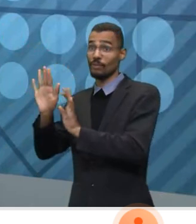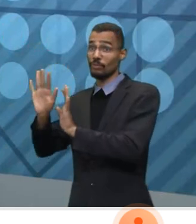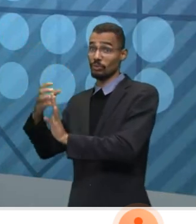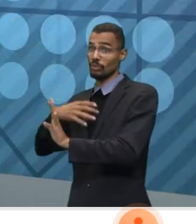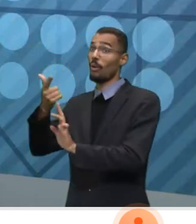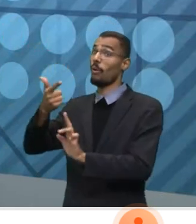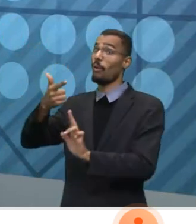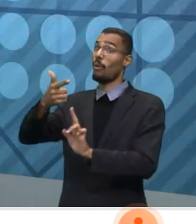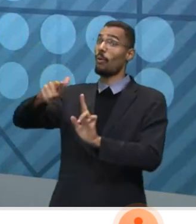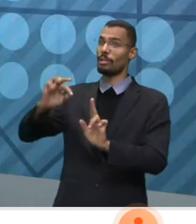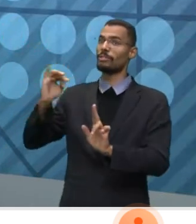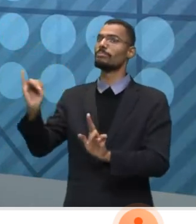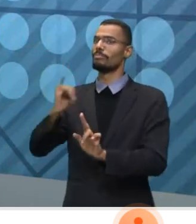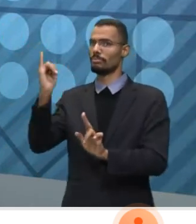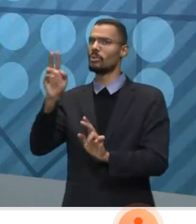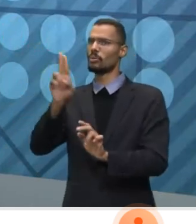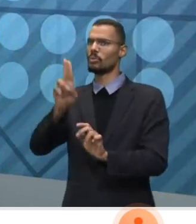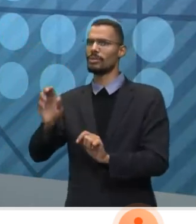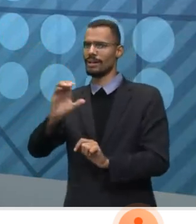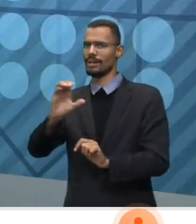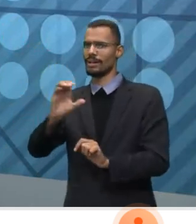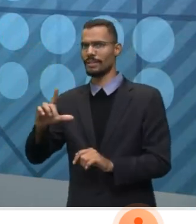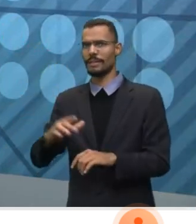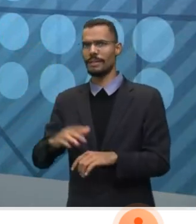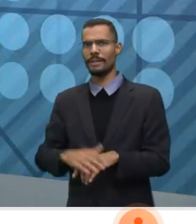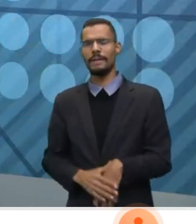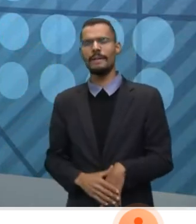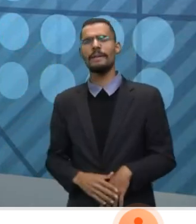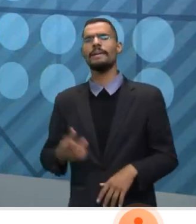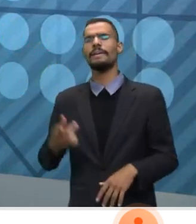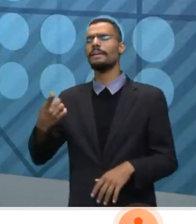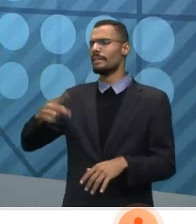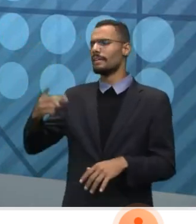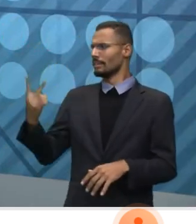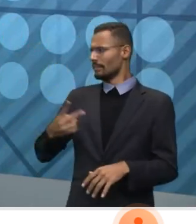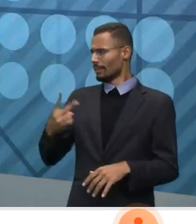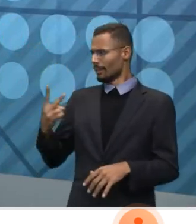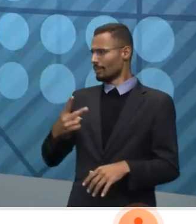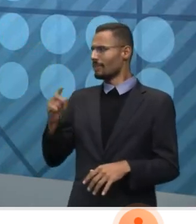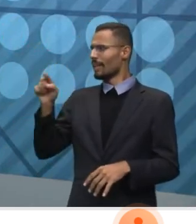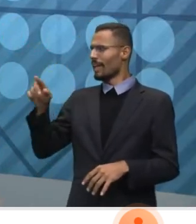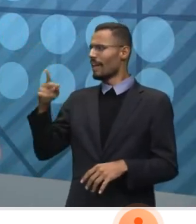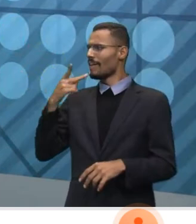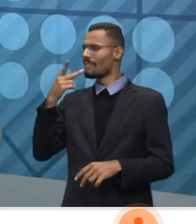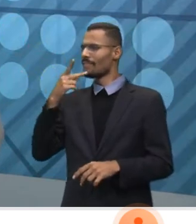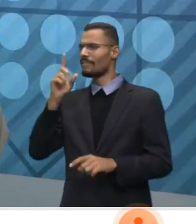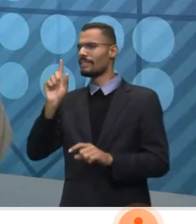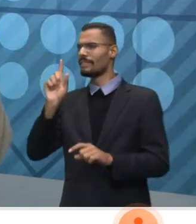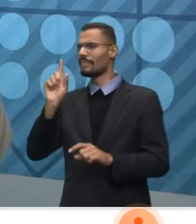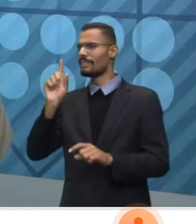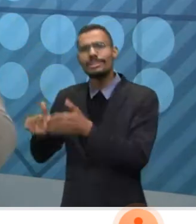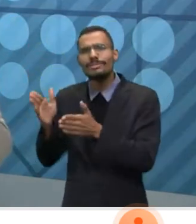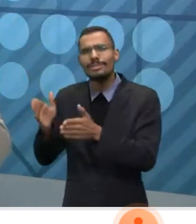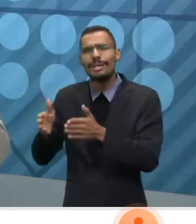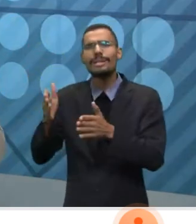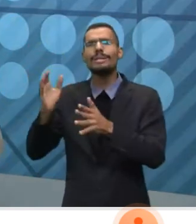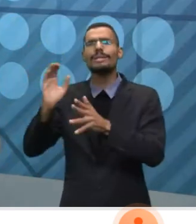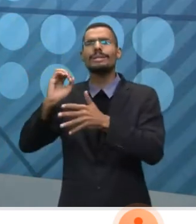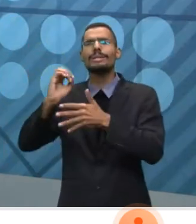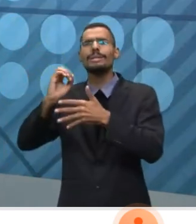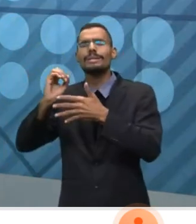exigiria, então, o classificador. E no segundo momento, quando ela faz na sequência